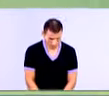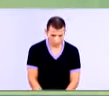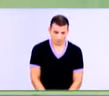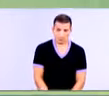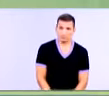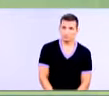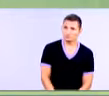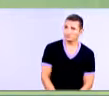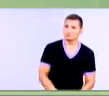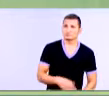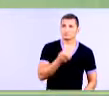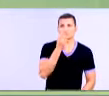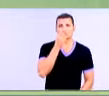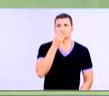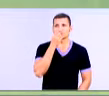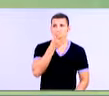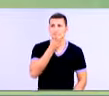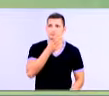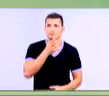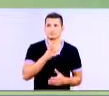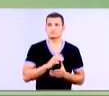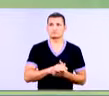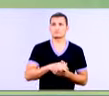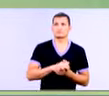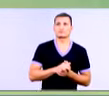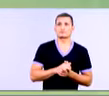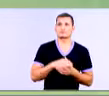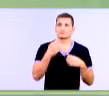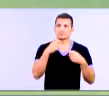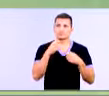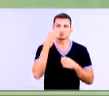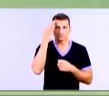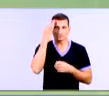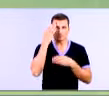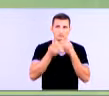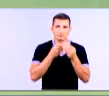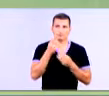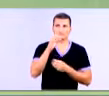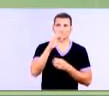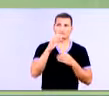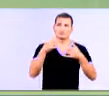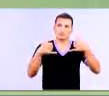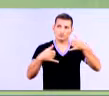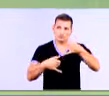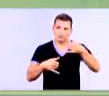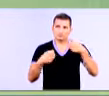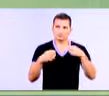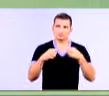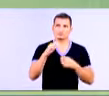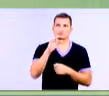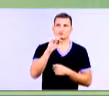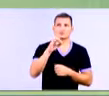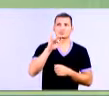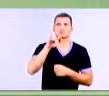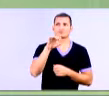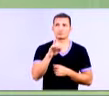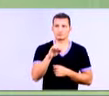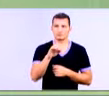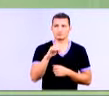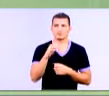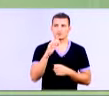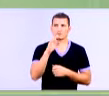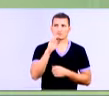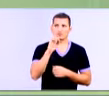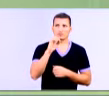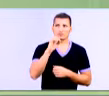bom comentar o código para identificar quem é o responsável, a data de criação, etc. tudo que for de informação relevante ao código, você colocar